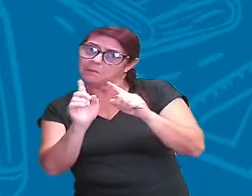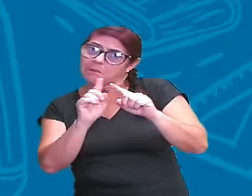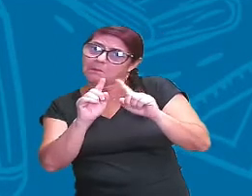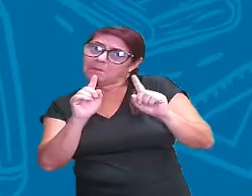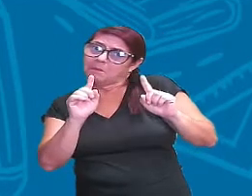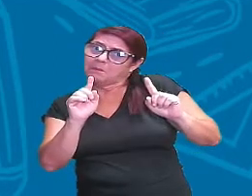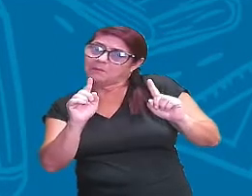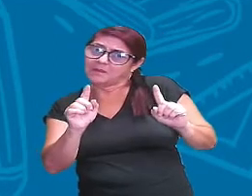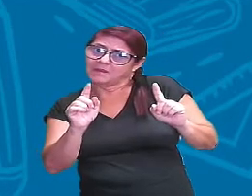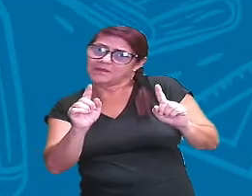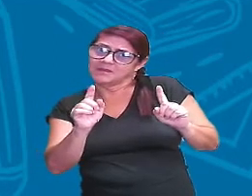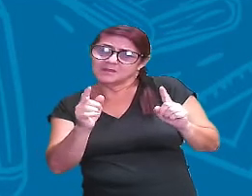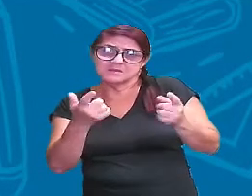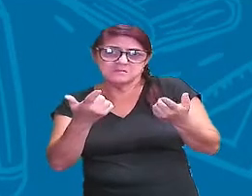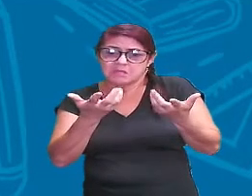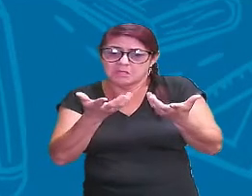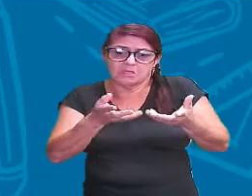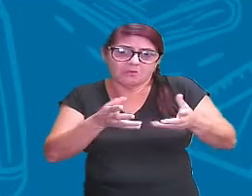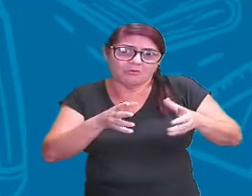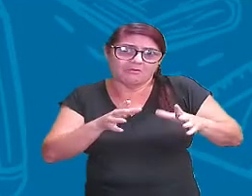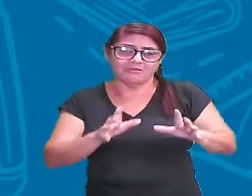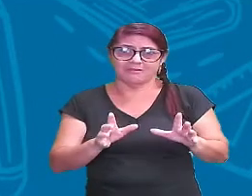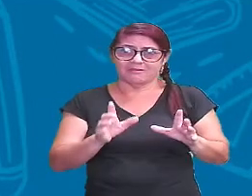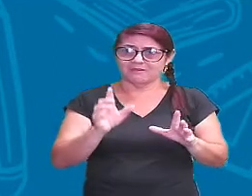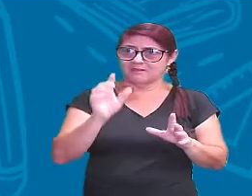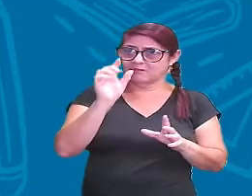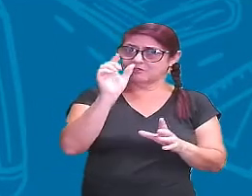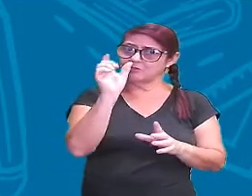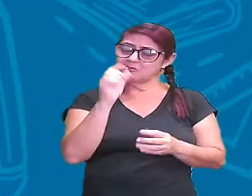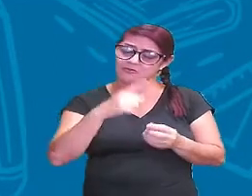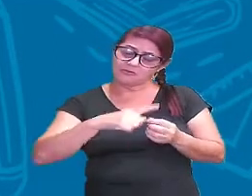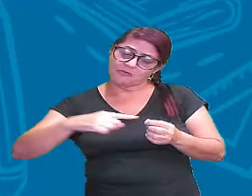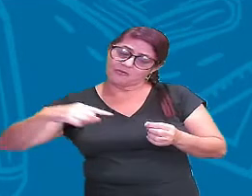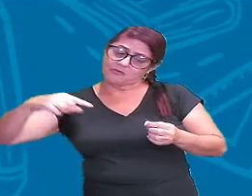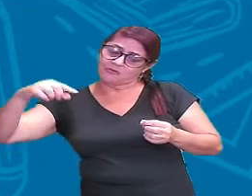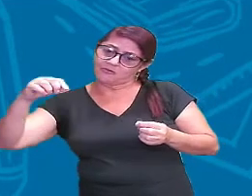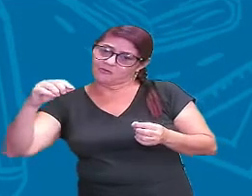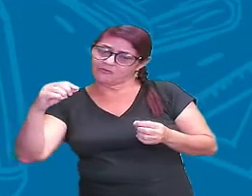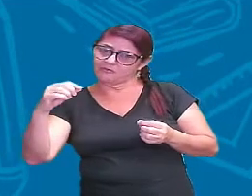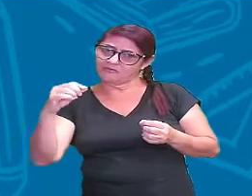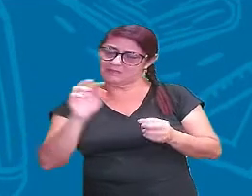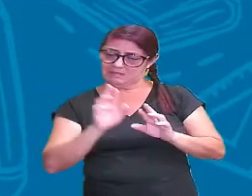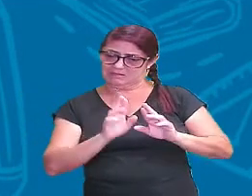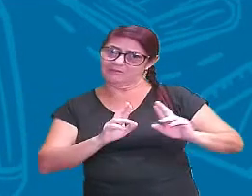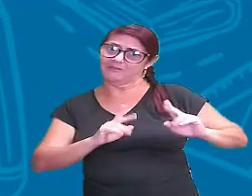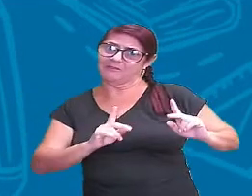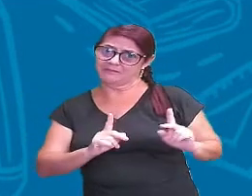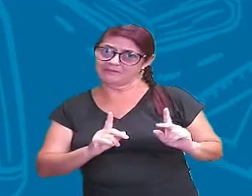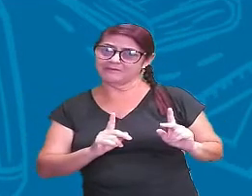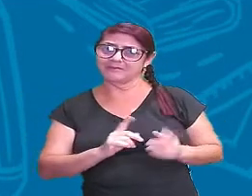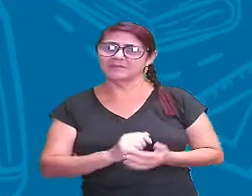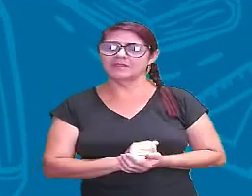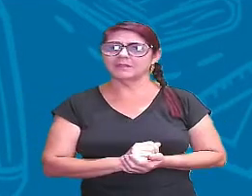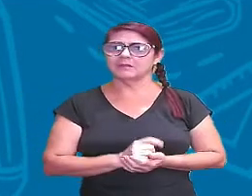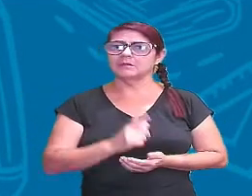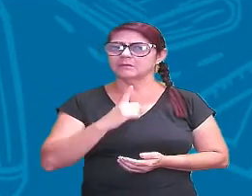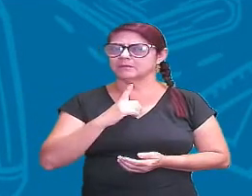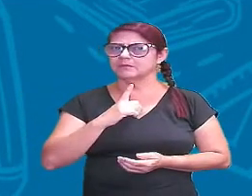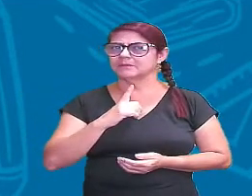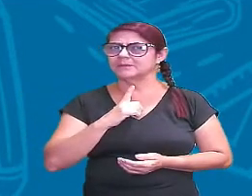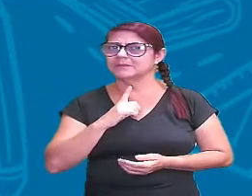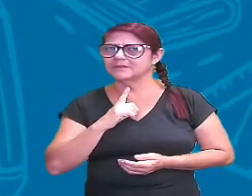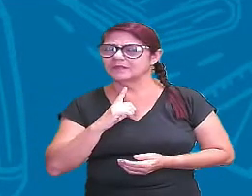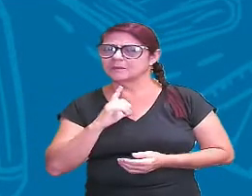mas não quis ficar na folha. Então, vejam aqui como ficaram, né? As palavras aqui, elas estão